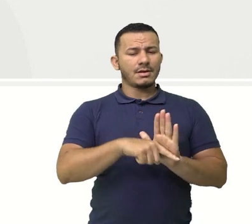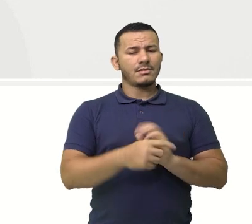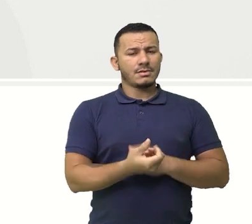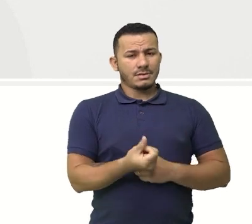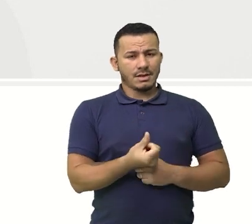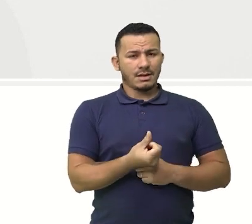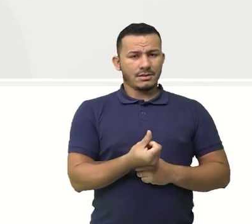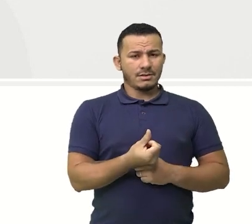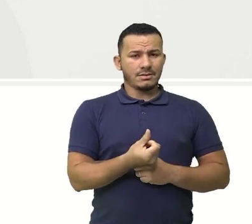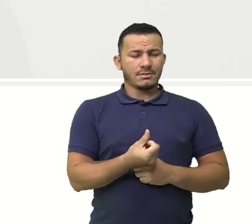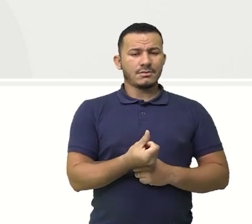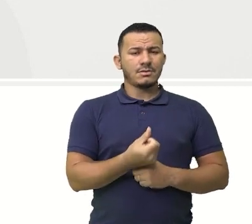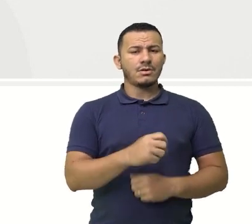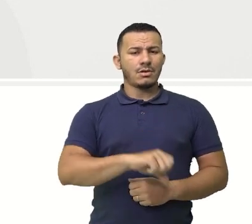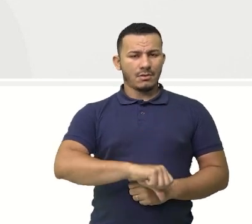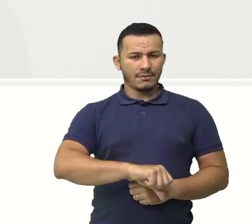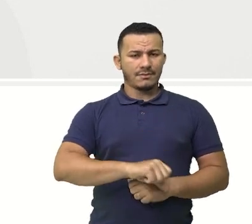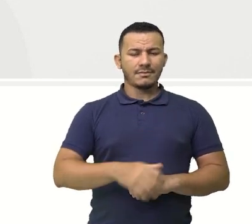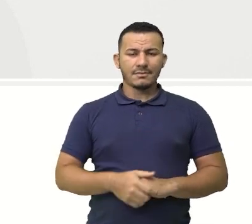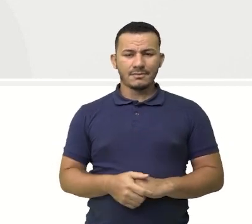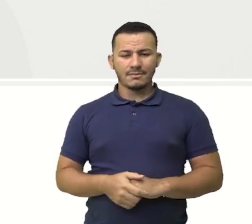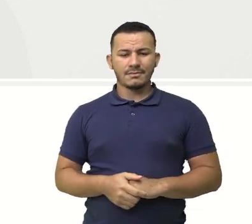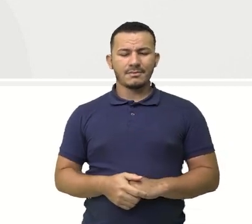menos 6, 9.